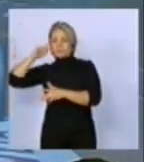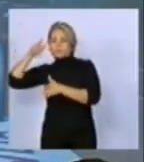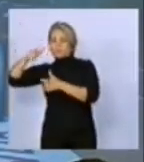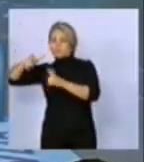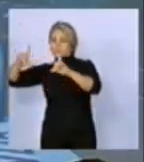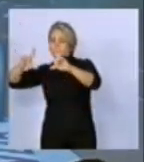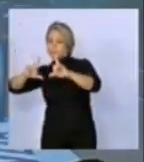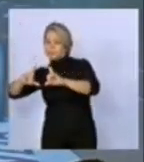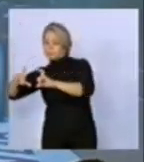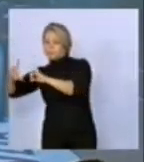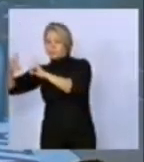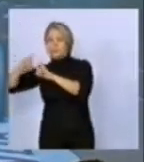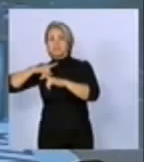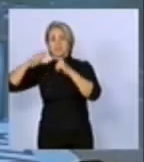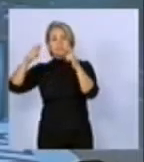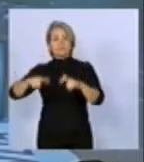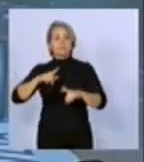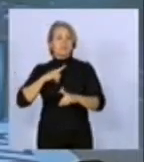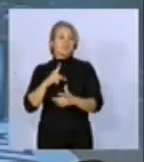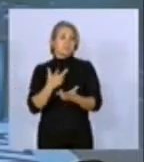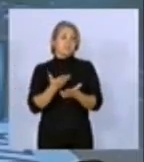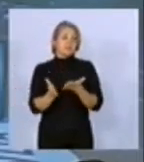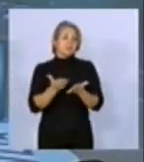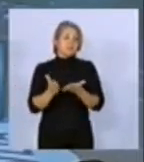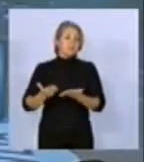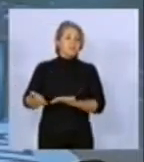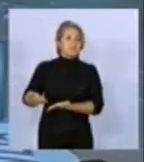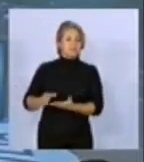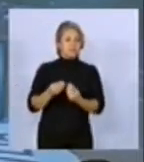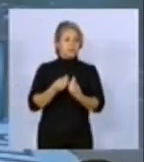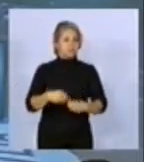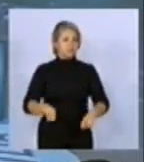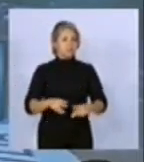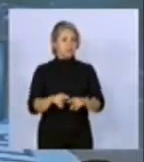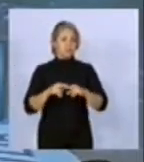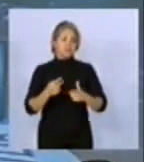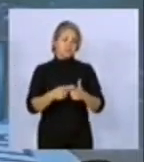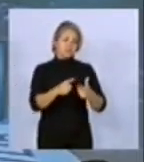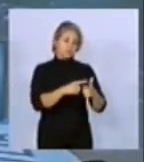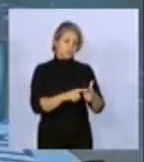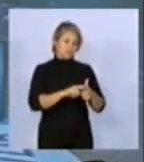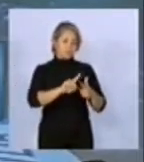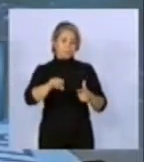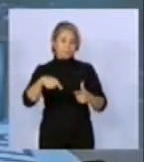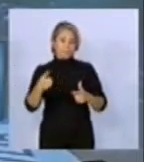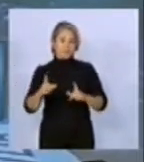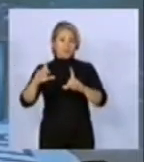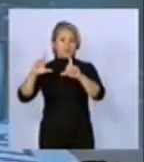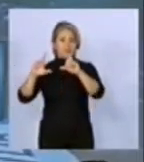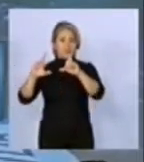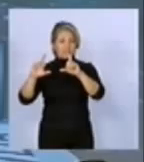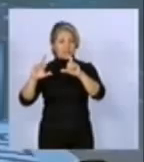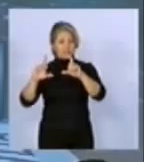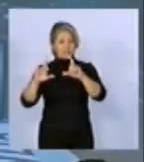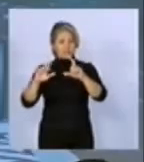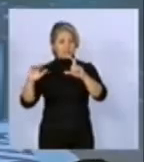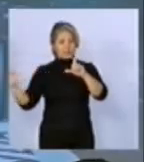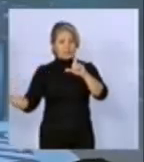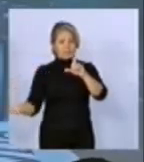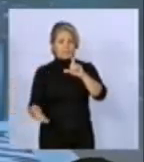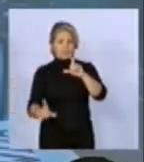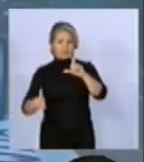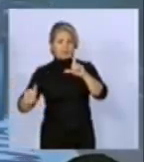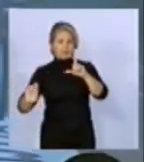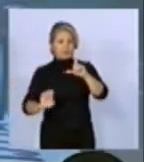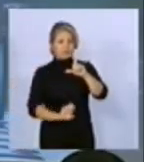terraço eh que tá estourado aí com todos esses problemas e a foto Esquerda do lado e a foto inferior do lado